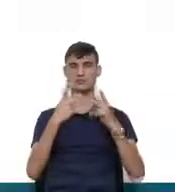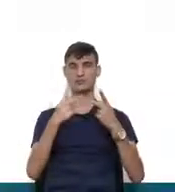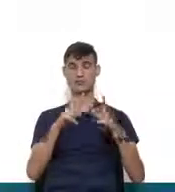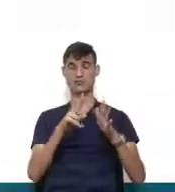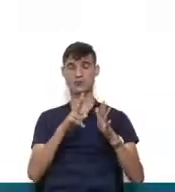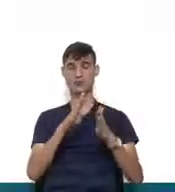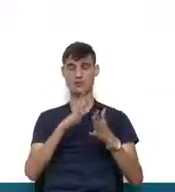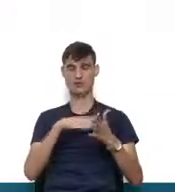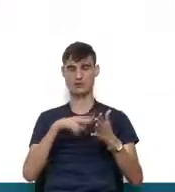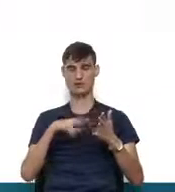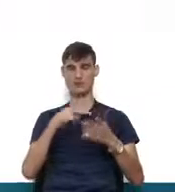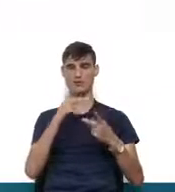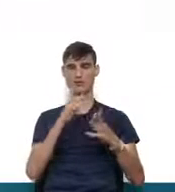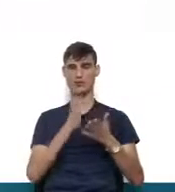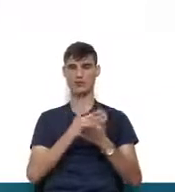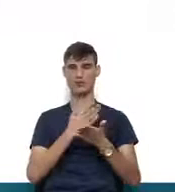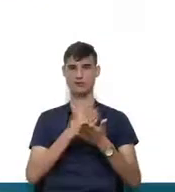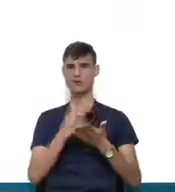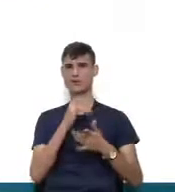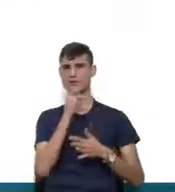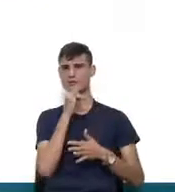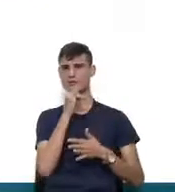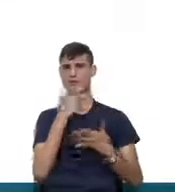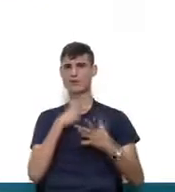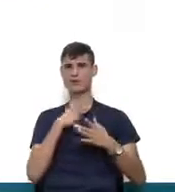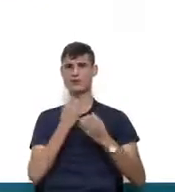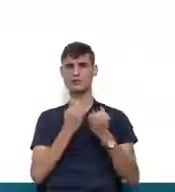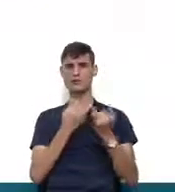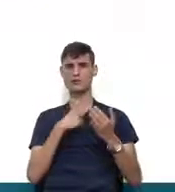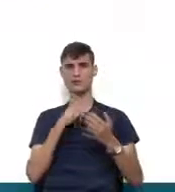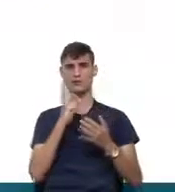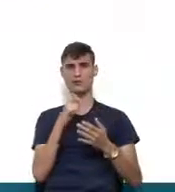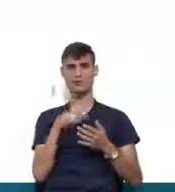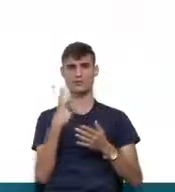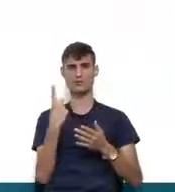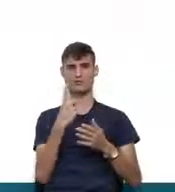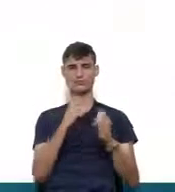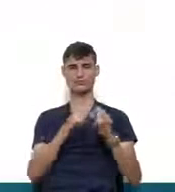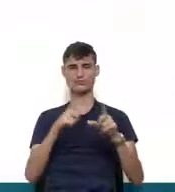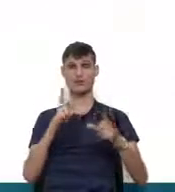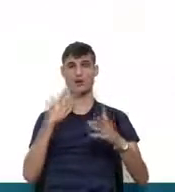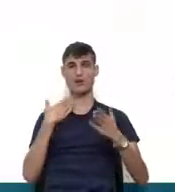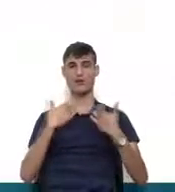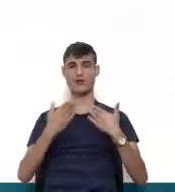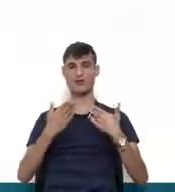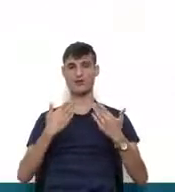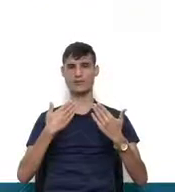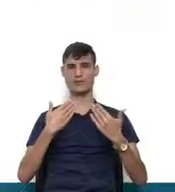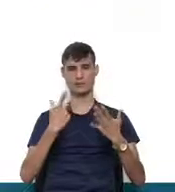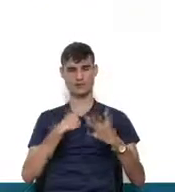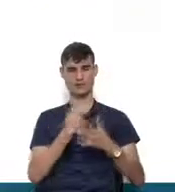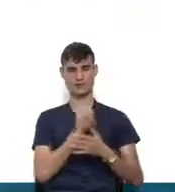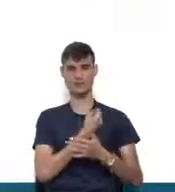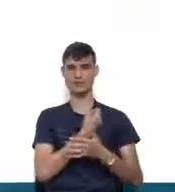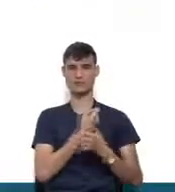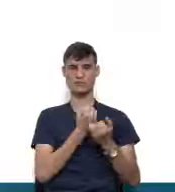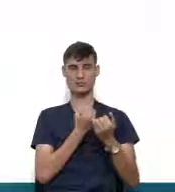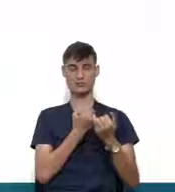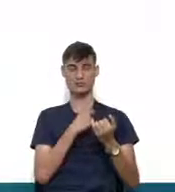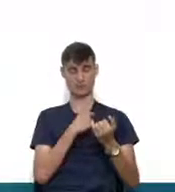livro. Olha um exemplo da equação unidimensional do calor. Então, a temperatura,